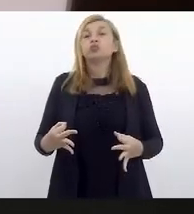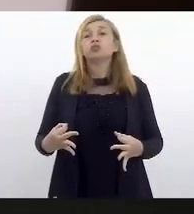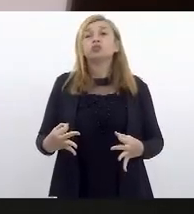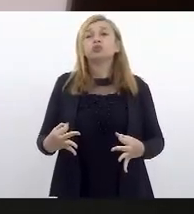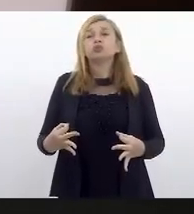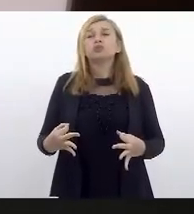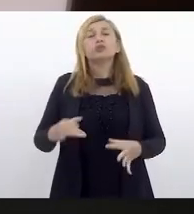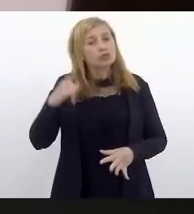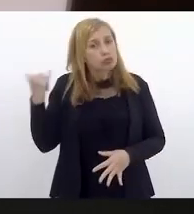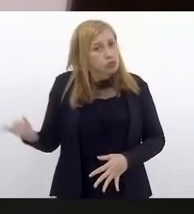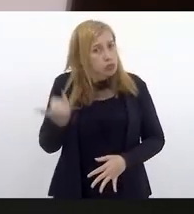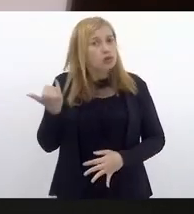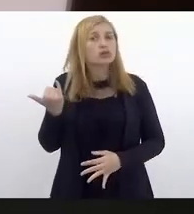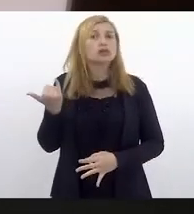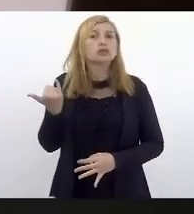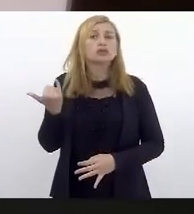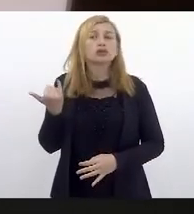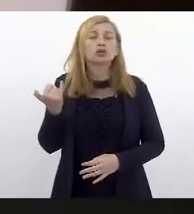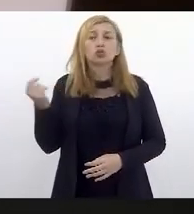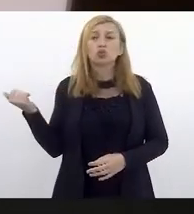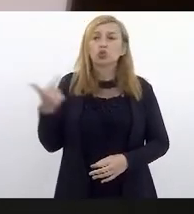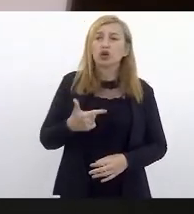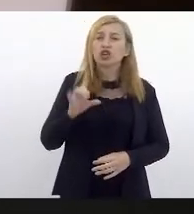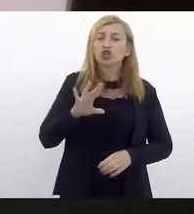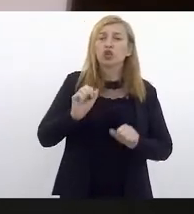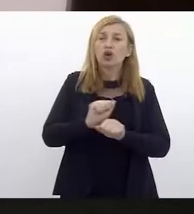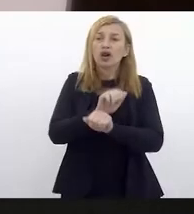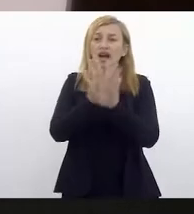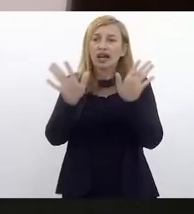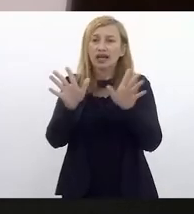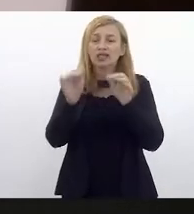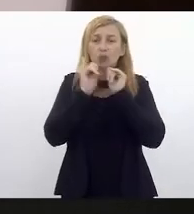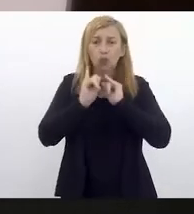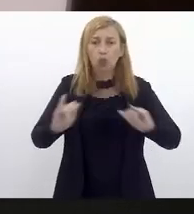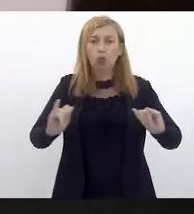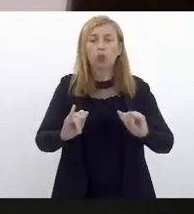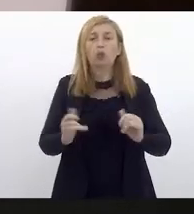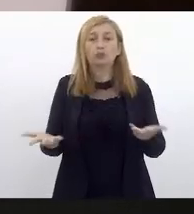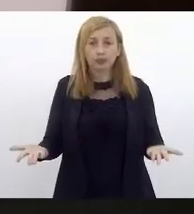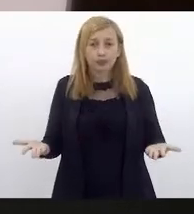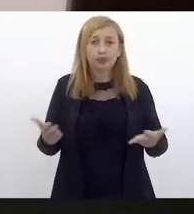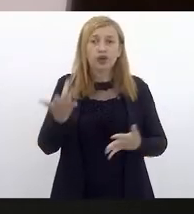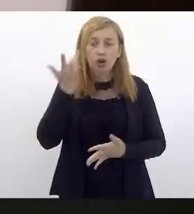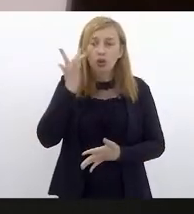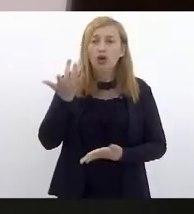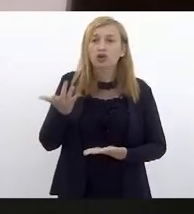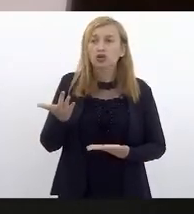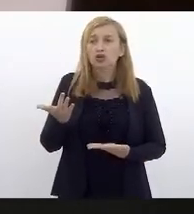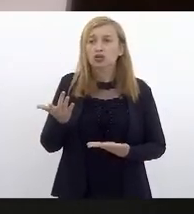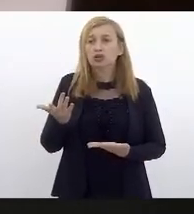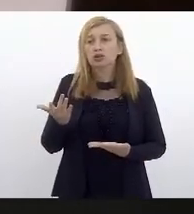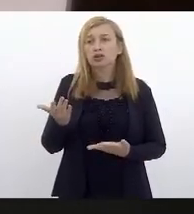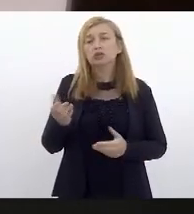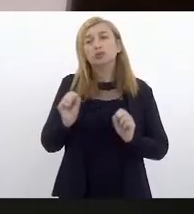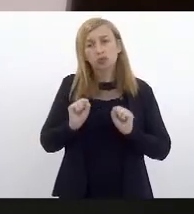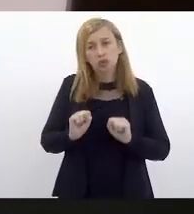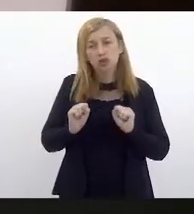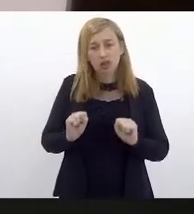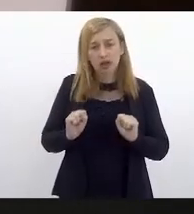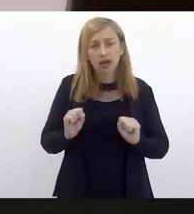muito mais importante do que só a transparência de divulgação. Eu acho que, inclusive, a gente poderá